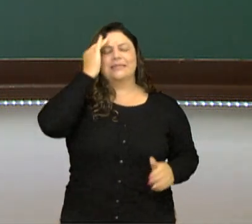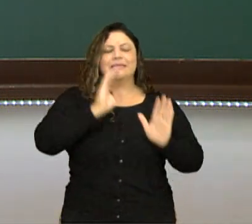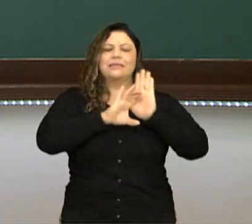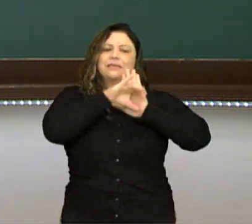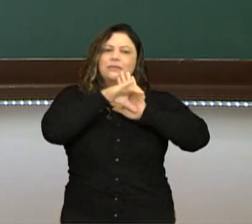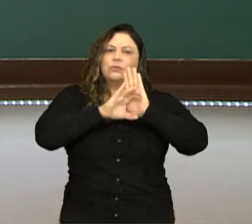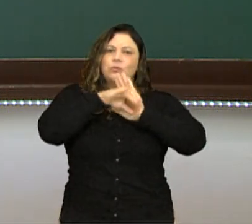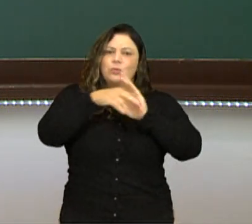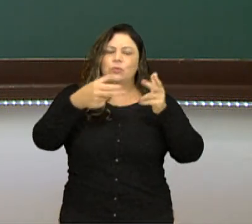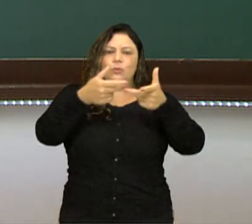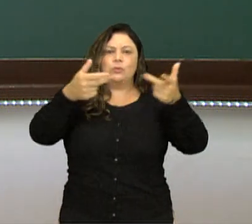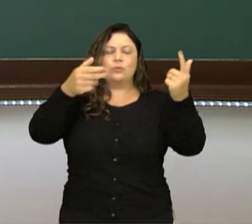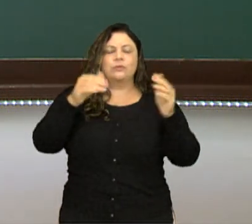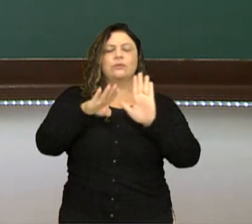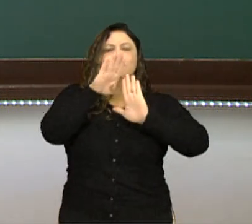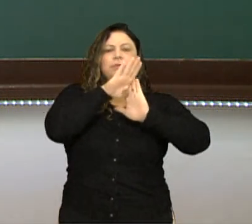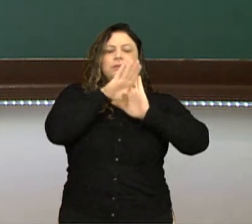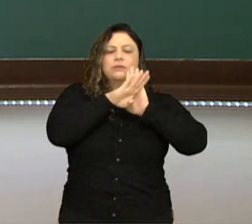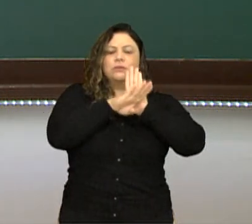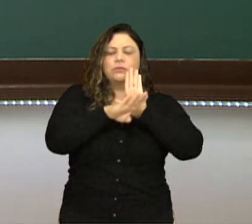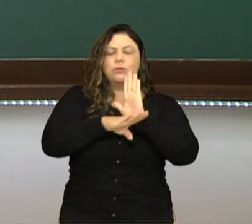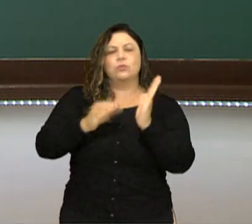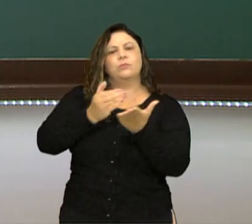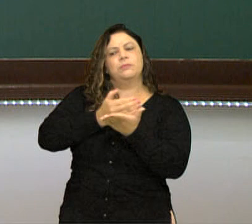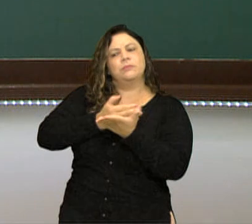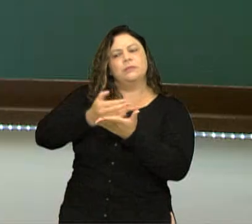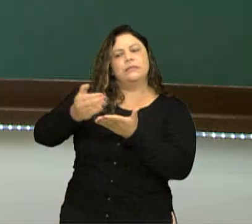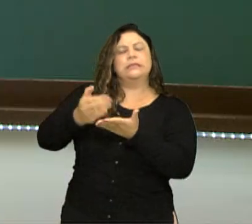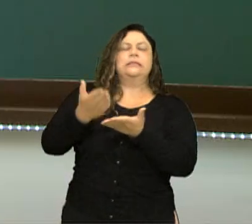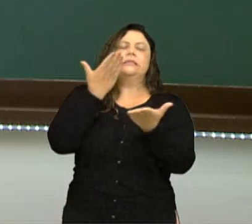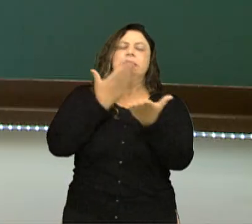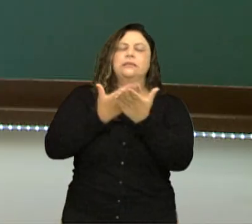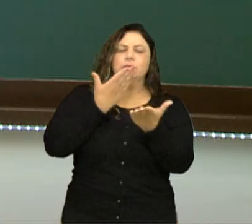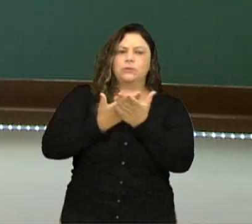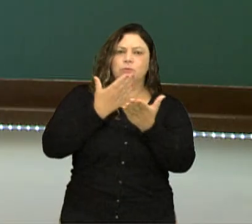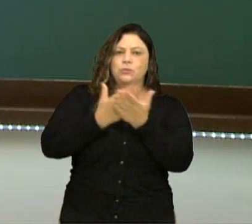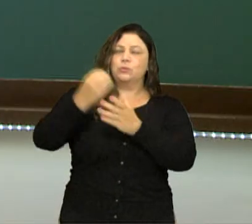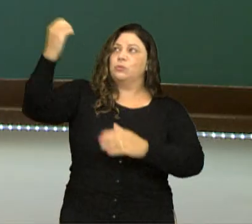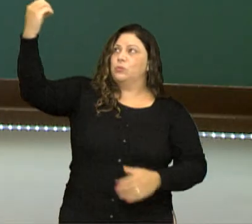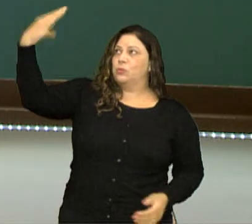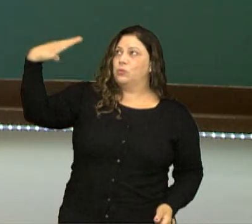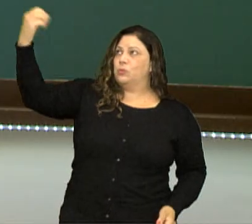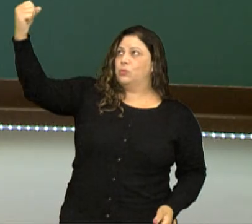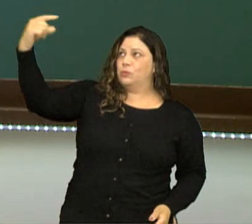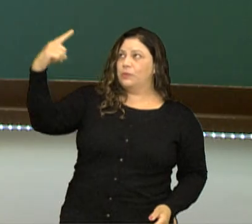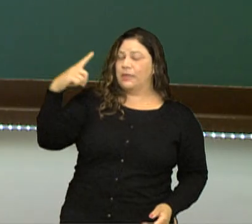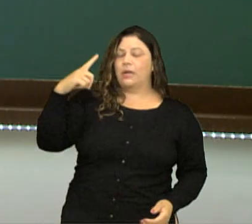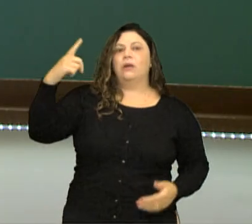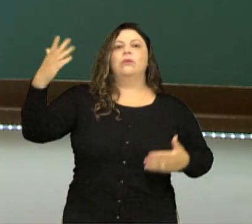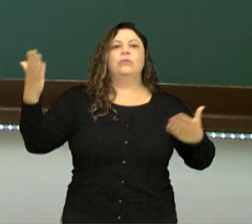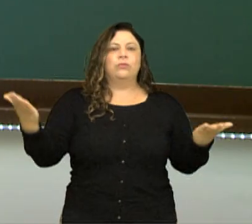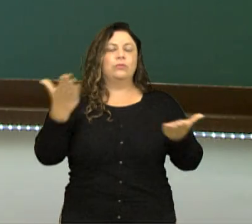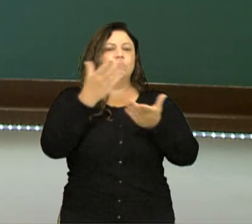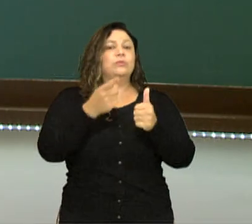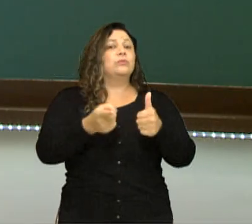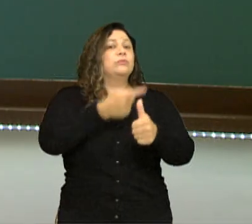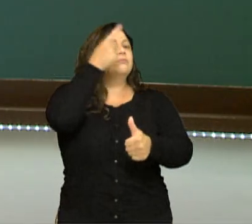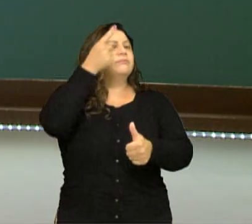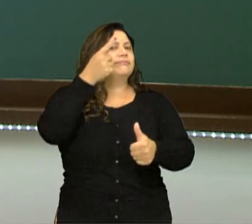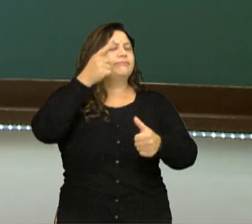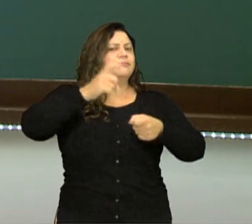conceitos, nós vamos estabelecer alguns princípios do estudo da luz. O primeiro princípio, pessoal, é o princípio